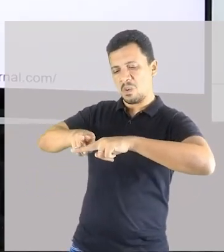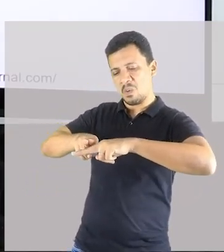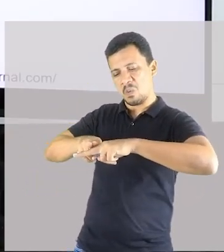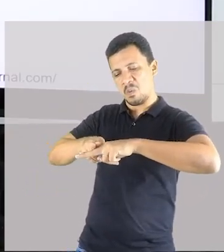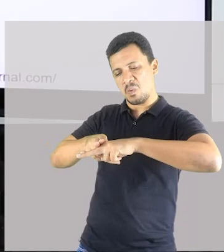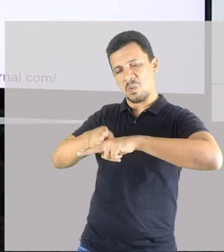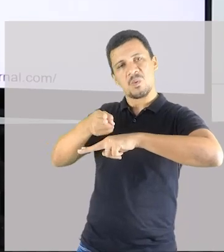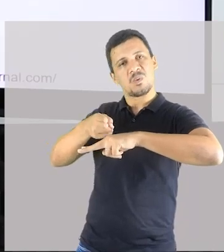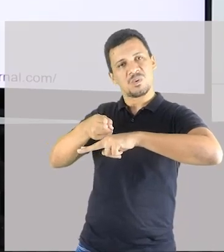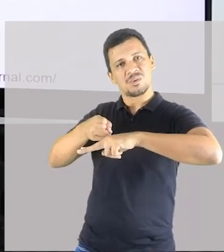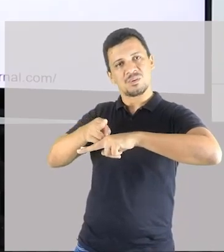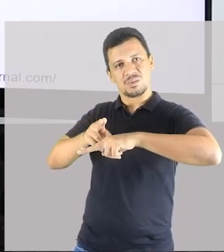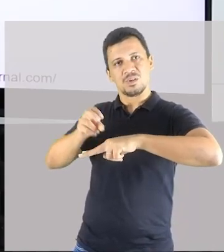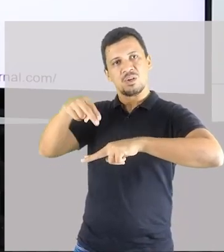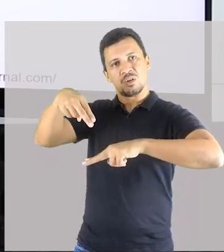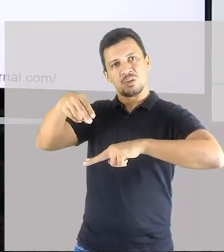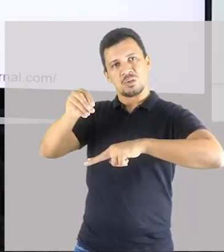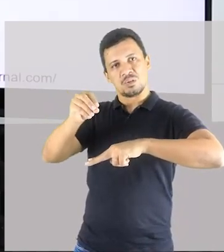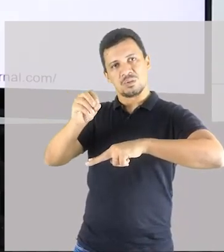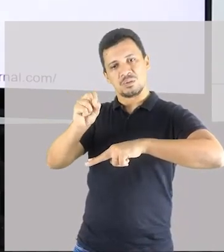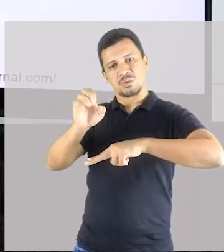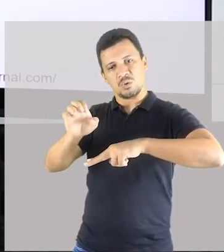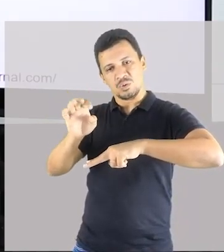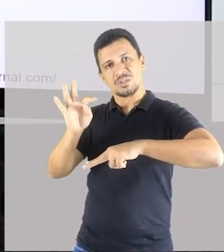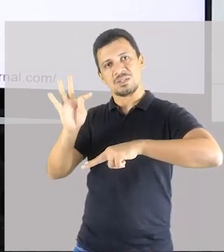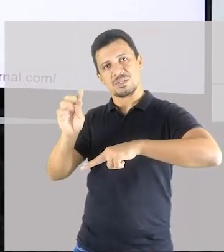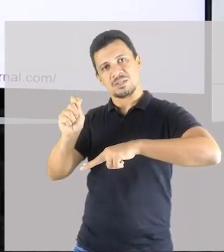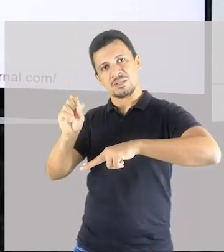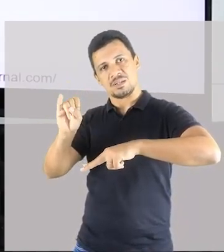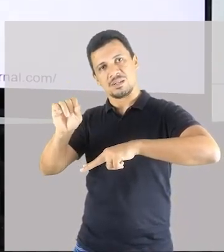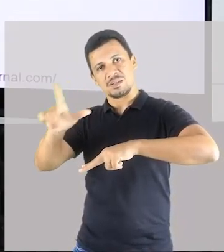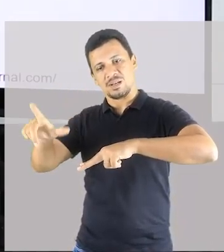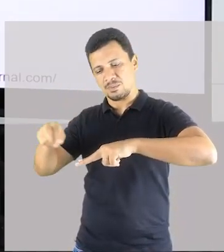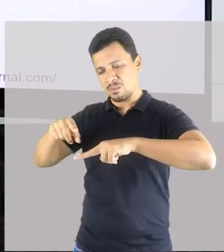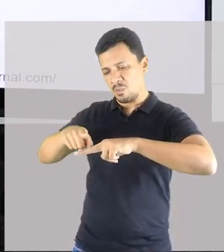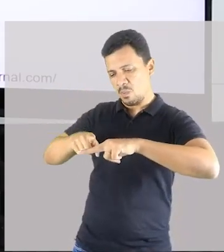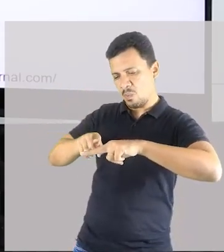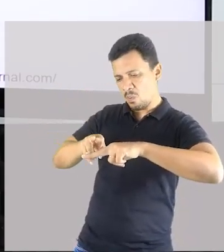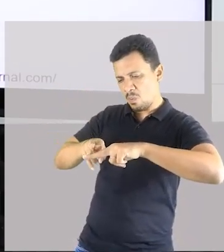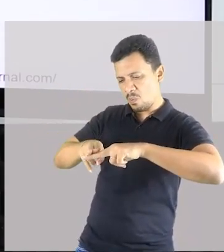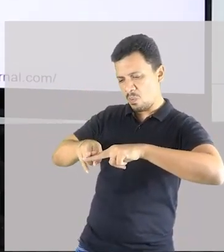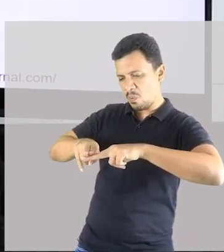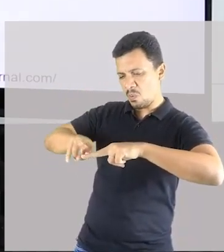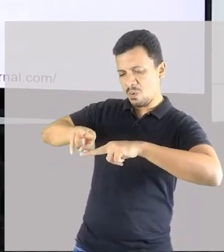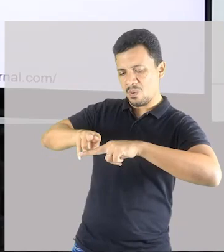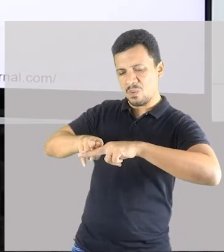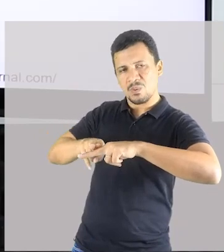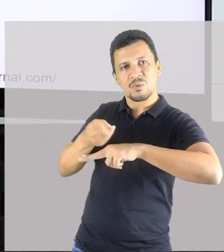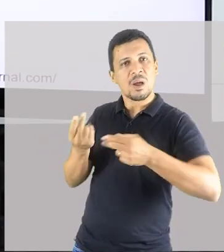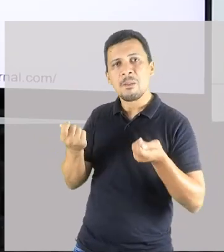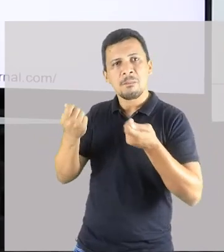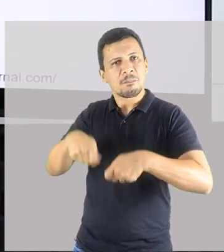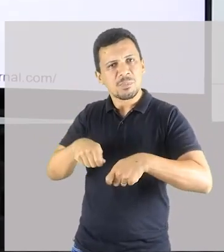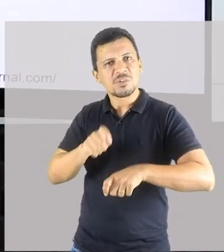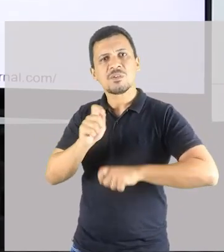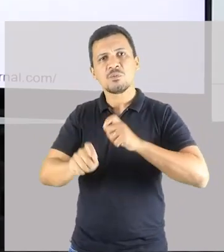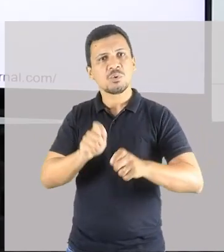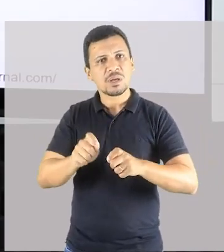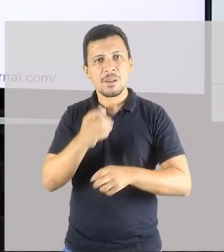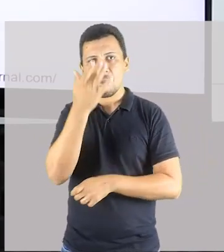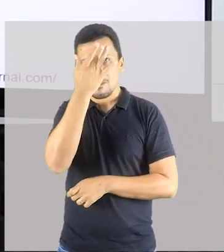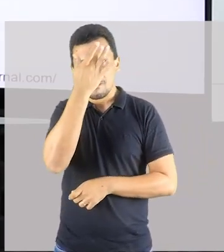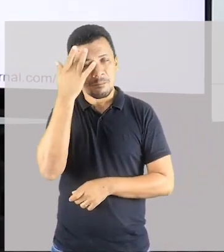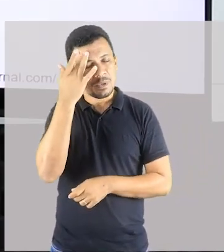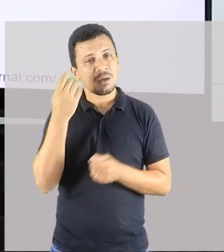do skate, tá? No início e no final, na verdade, do skate, que são essas elevações. Isso permite com que os indivíduos